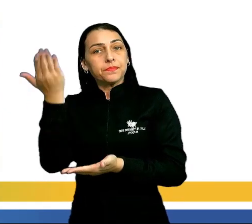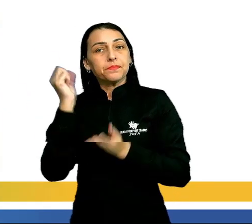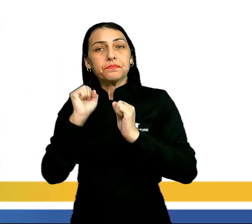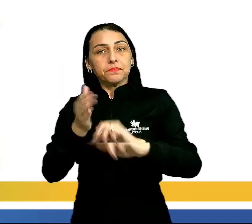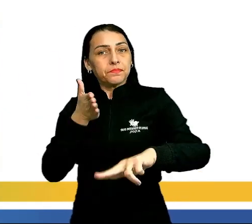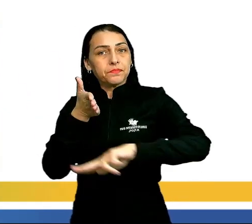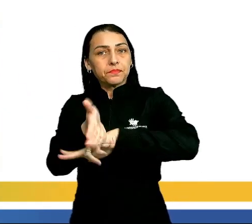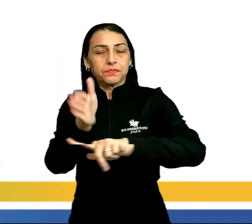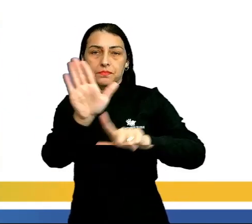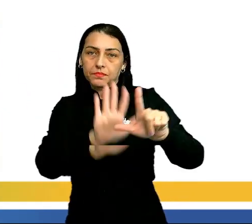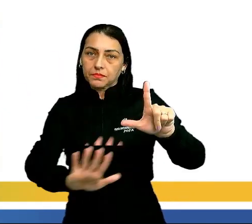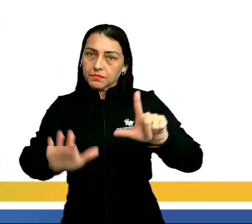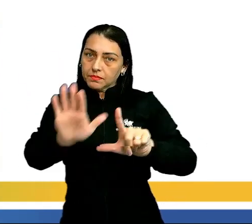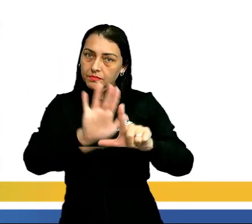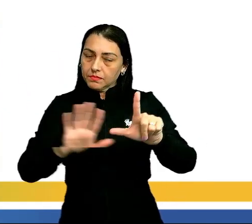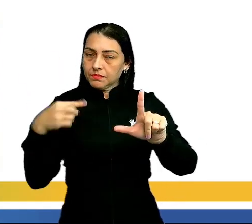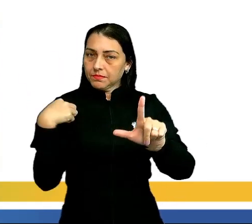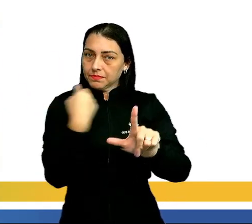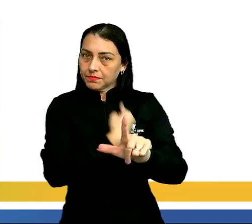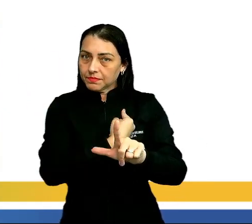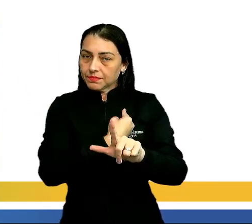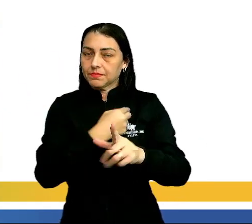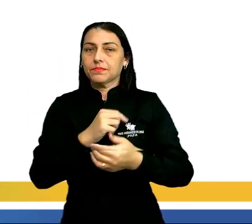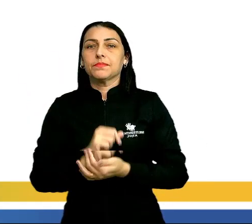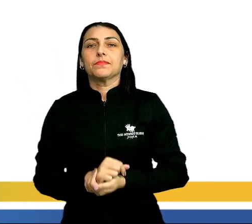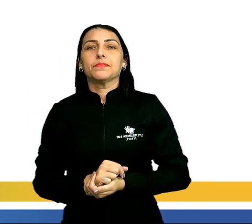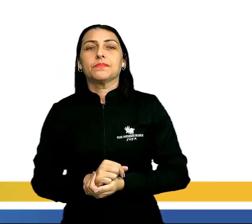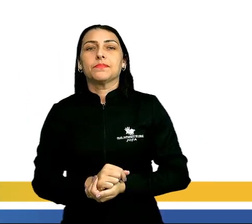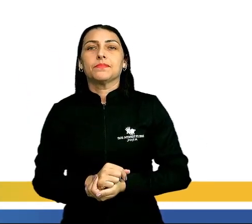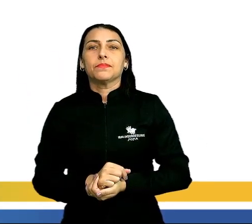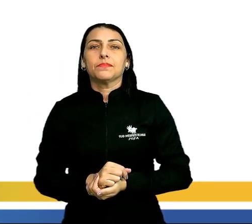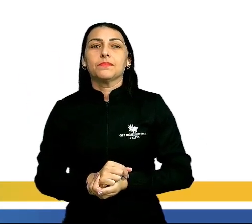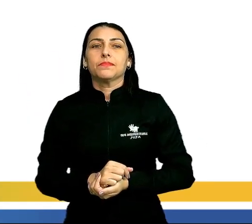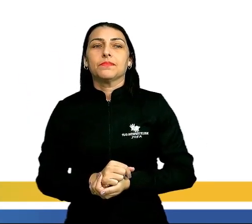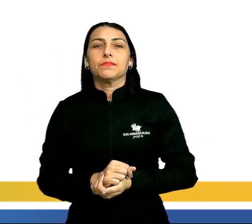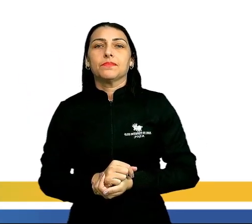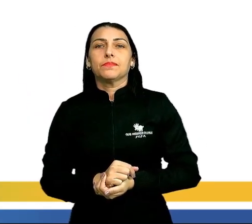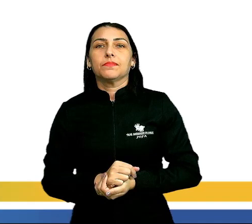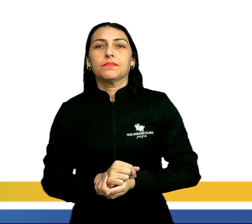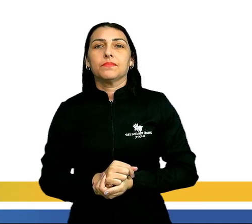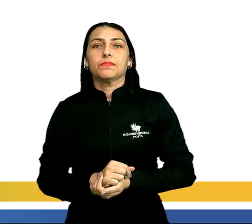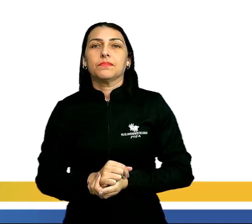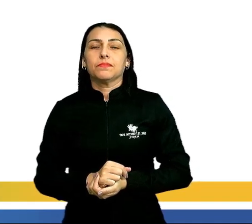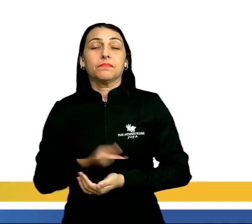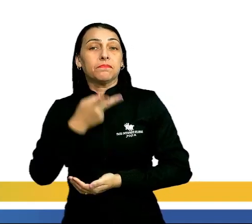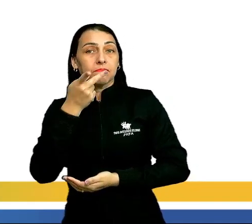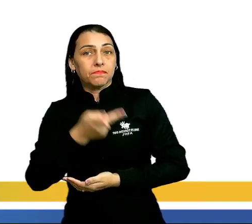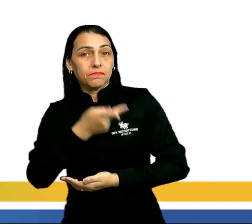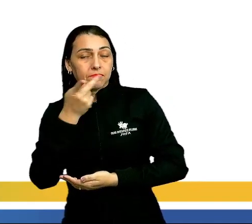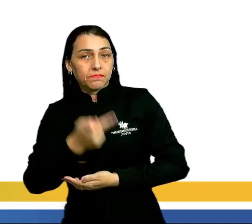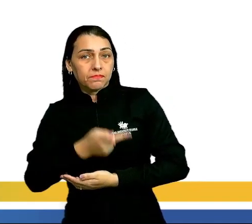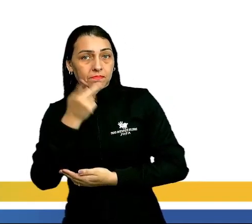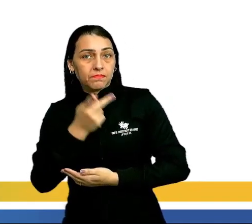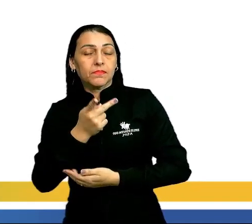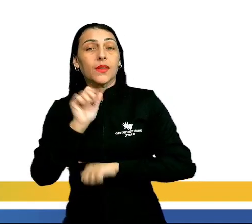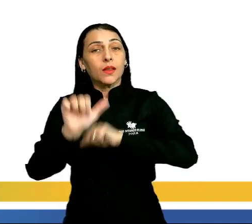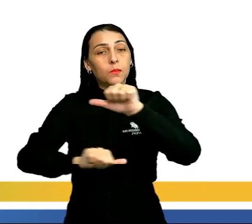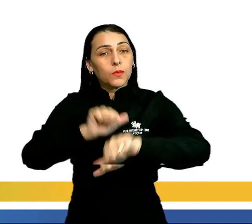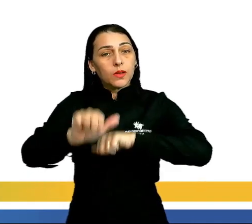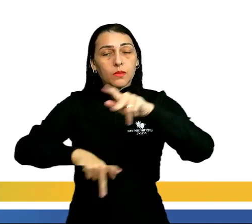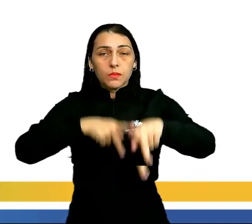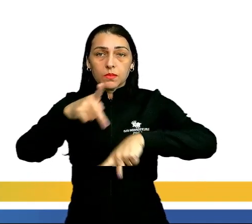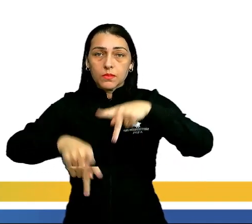podem estar acessando as nossas plataformas. Bom, vamos falar um pouco dessa